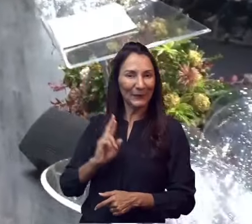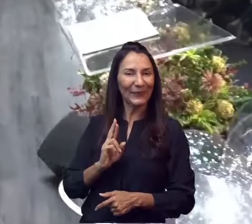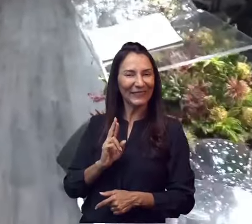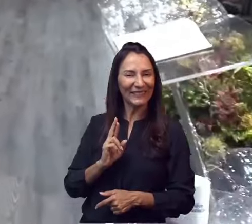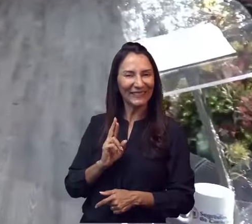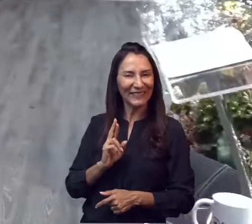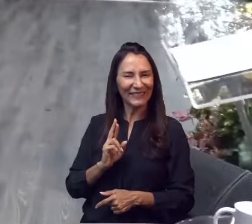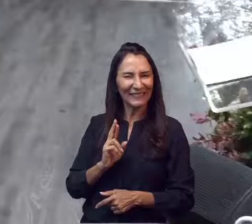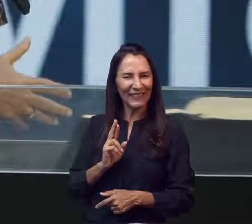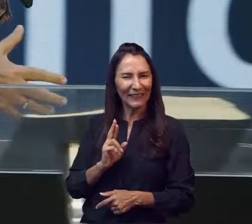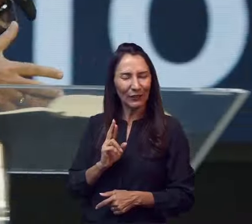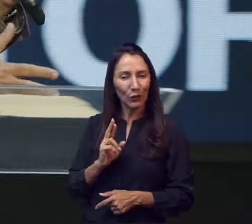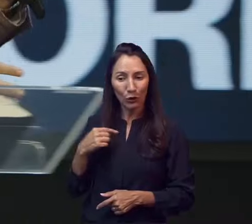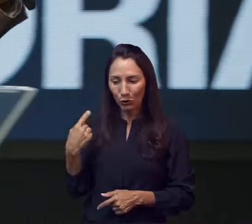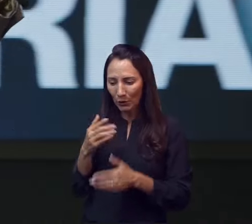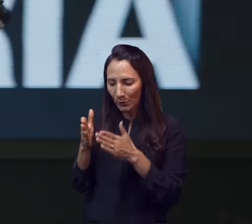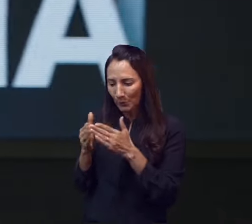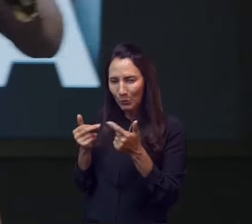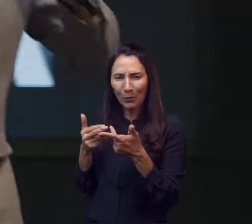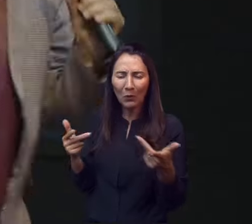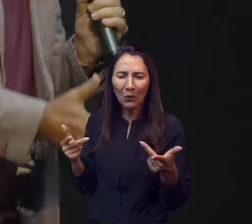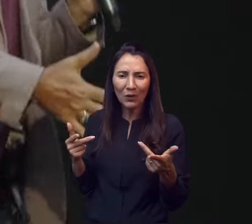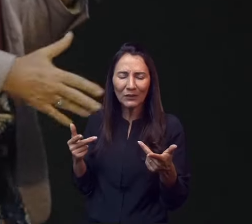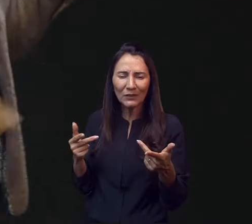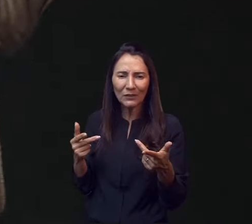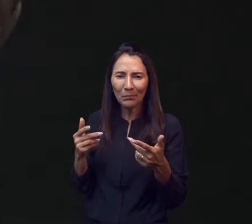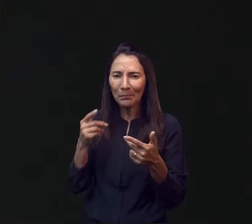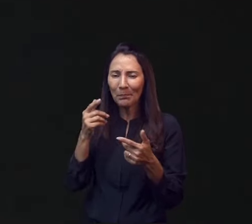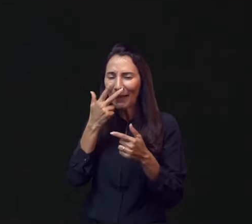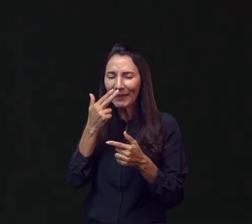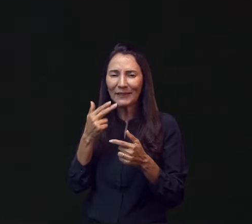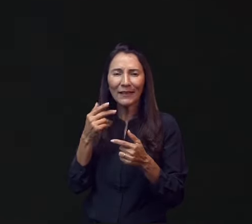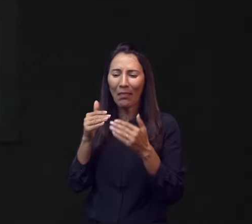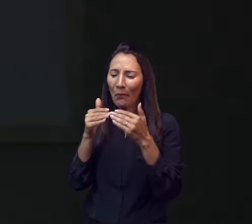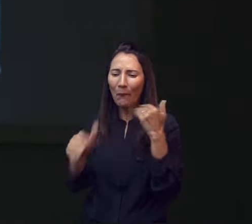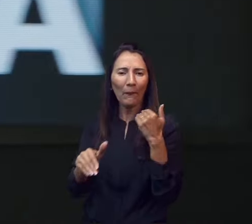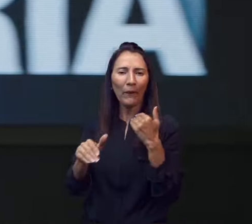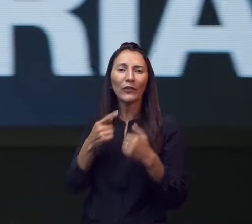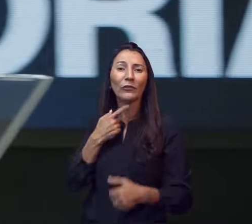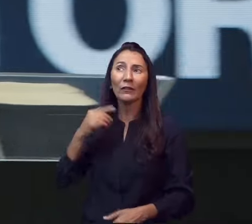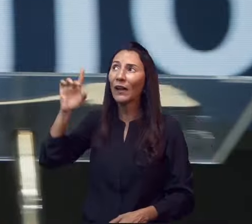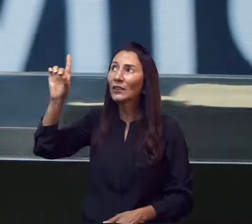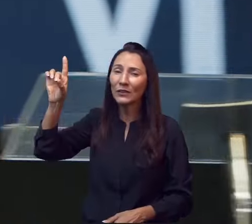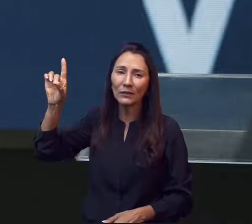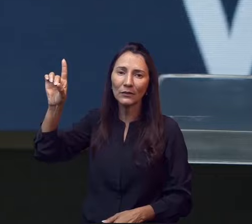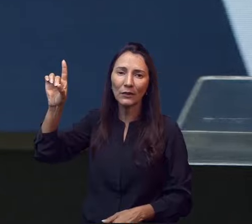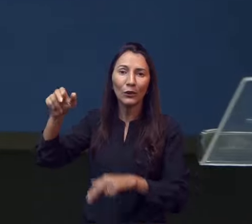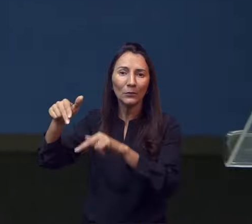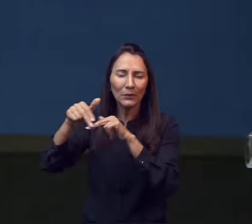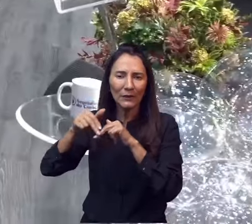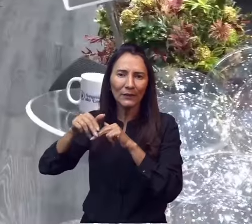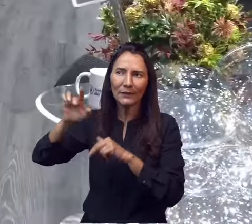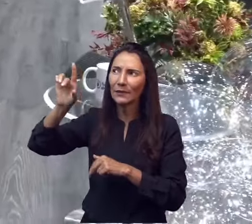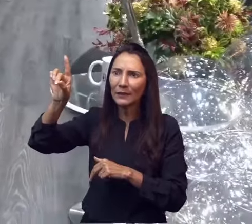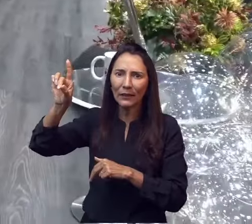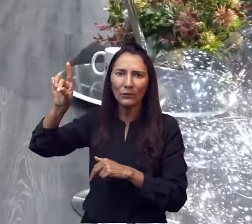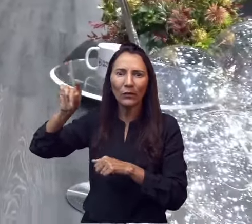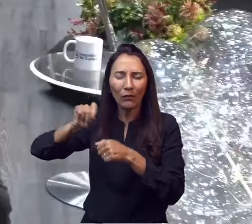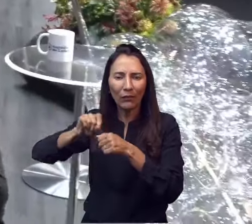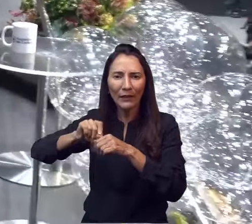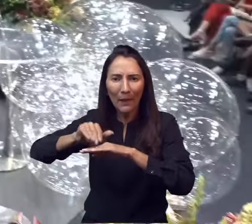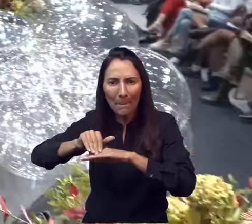então nós estamos pedindo uma coisa que não tá dentro da vontade dele então ele faz além do que você pede